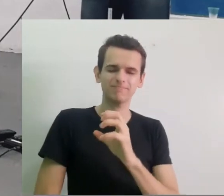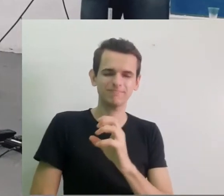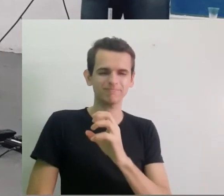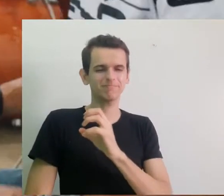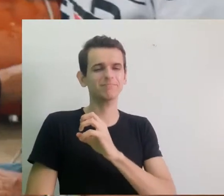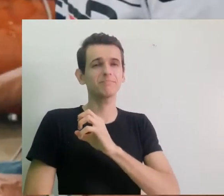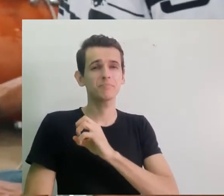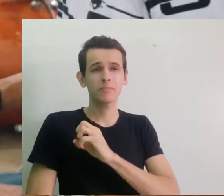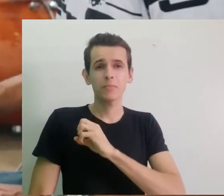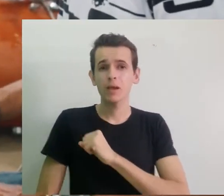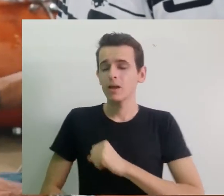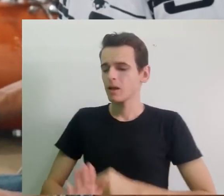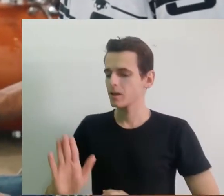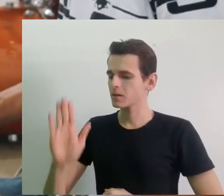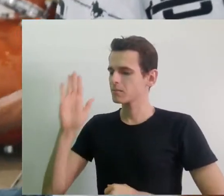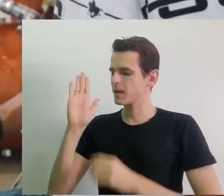amarei.